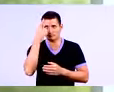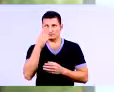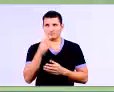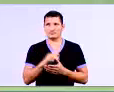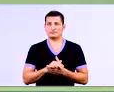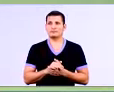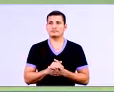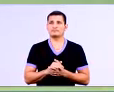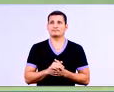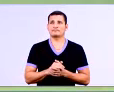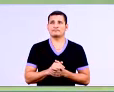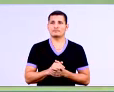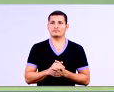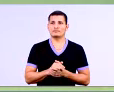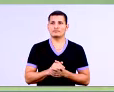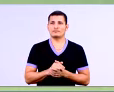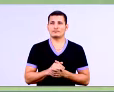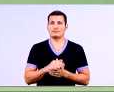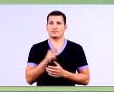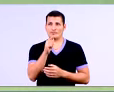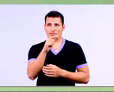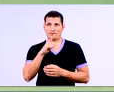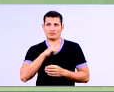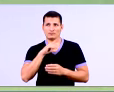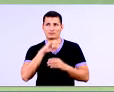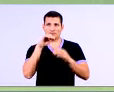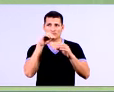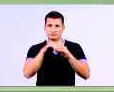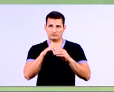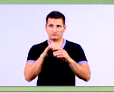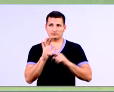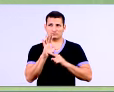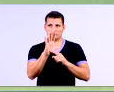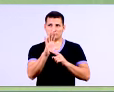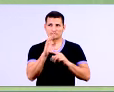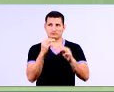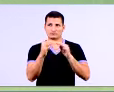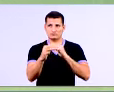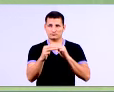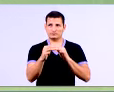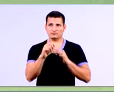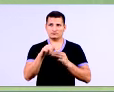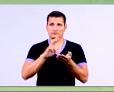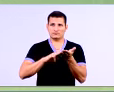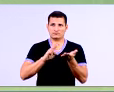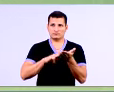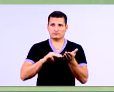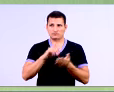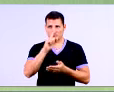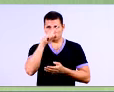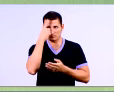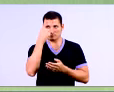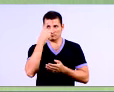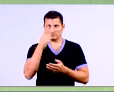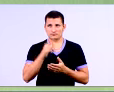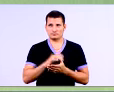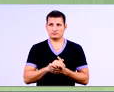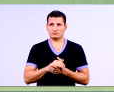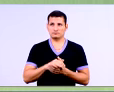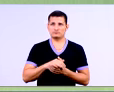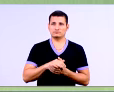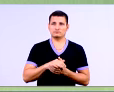ele. Nós temos aqui dentro do mostrar mensagem, que é aquele método que nós acabamos de criar, um